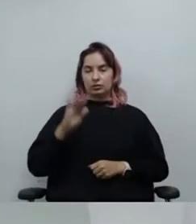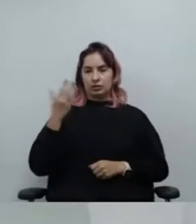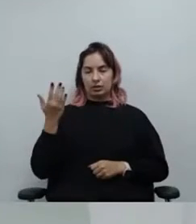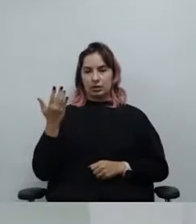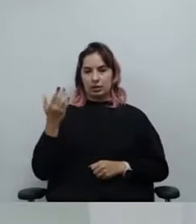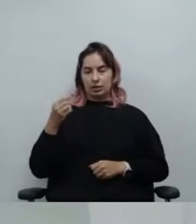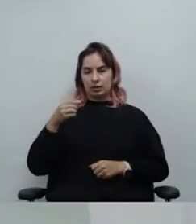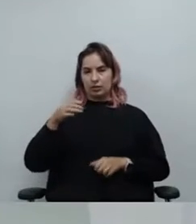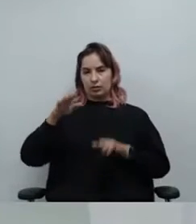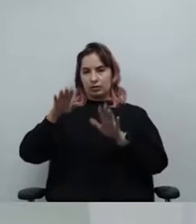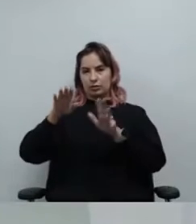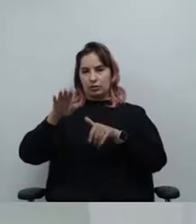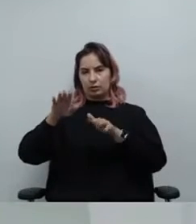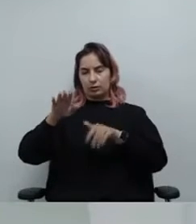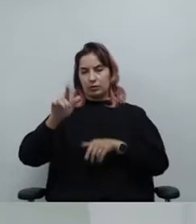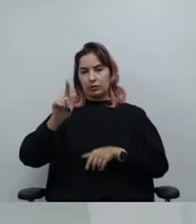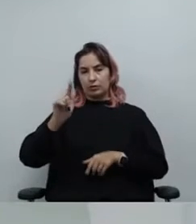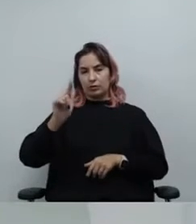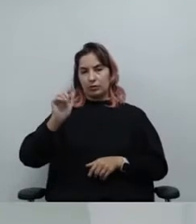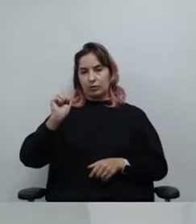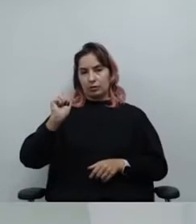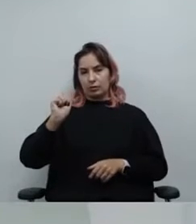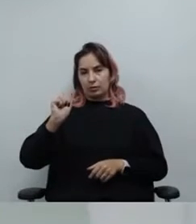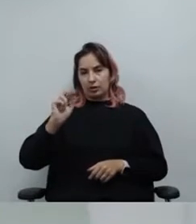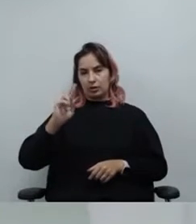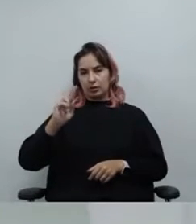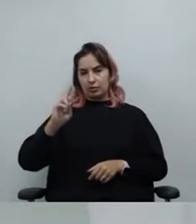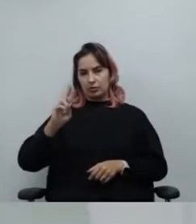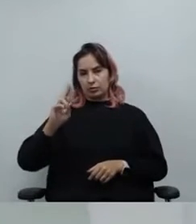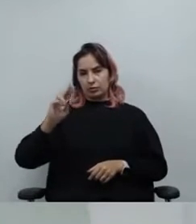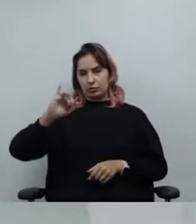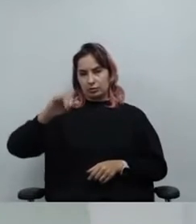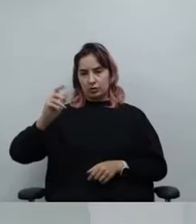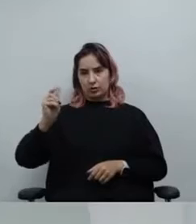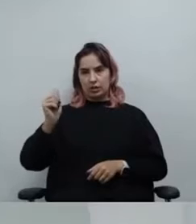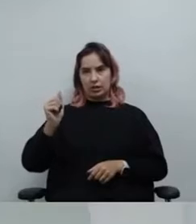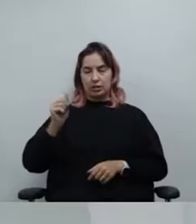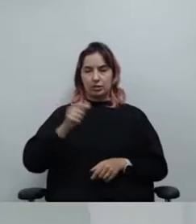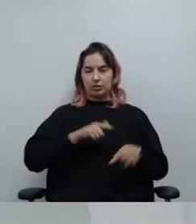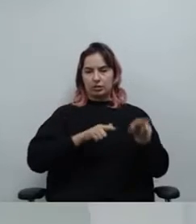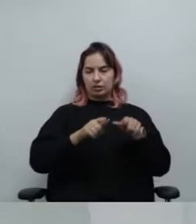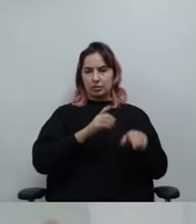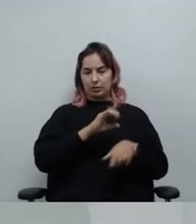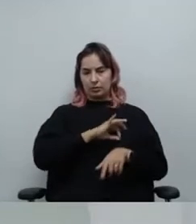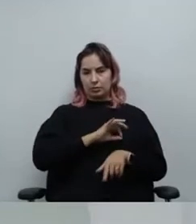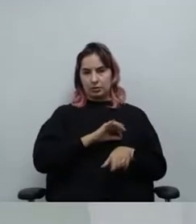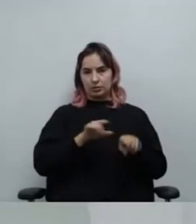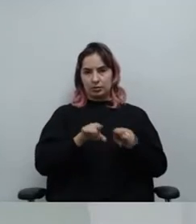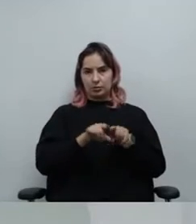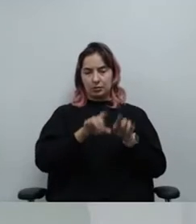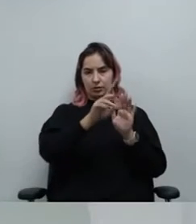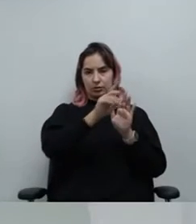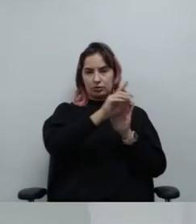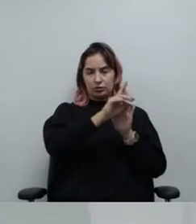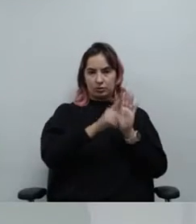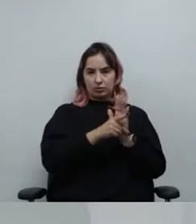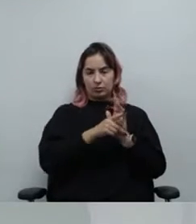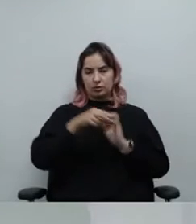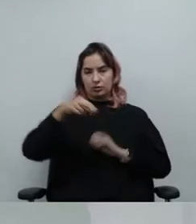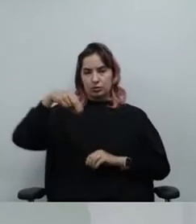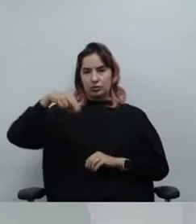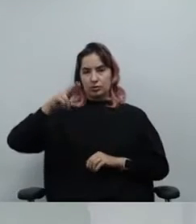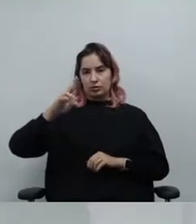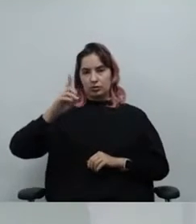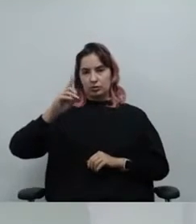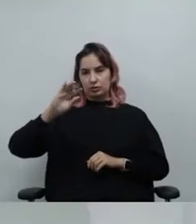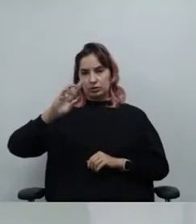no litoral, onde estão ocorrendo as operações policiais, a atuação do Núcleo de Direitos Humanos, do NUDIR também, em